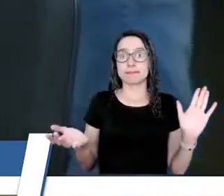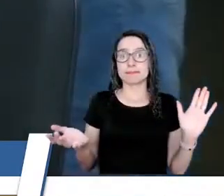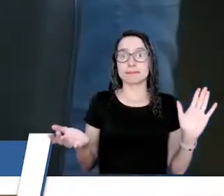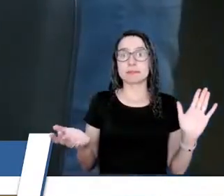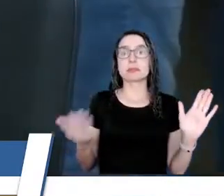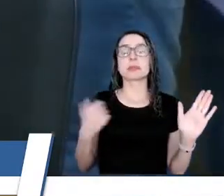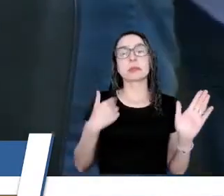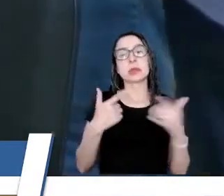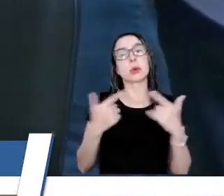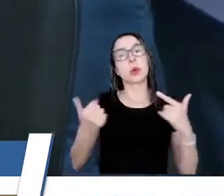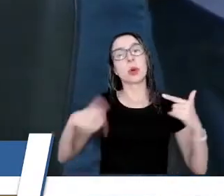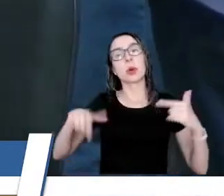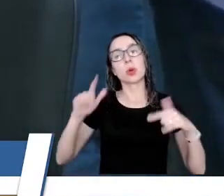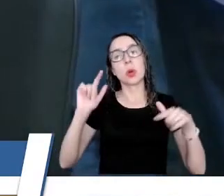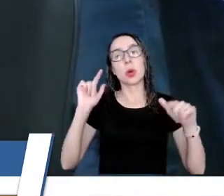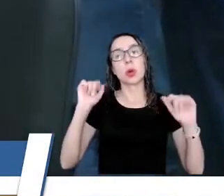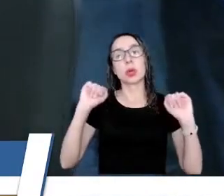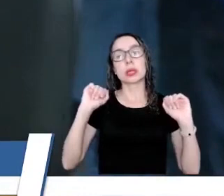ter que